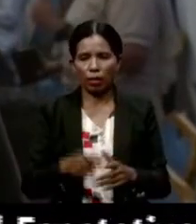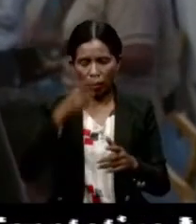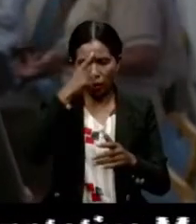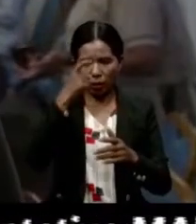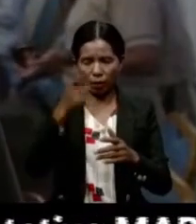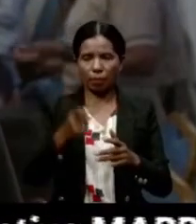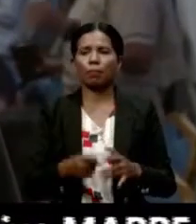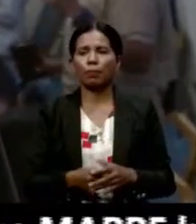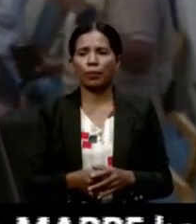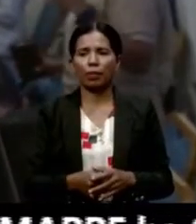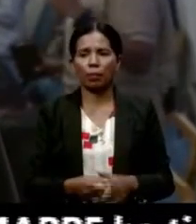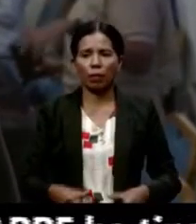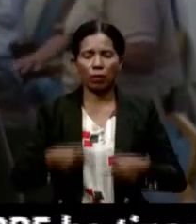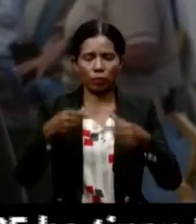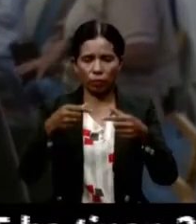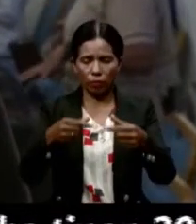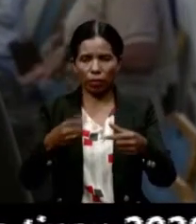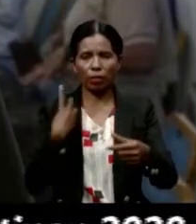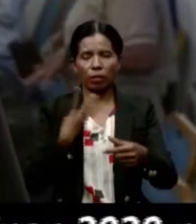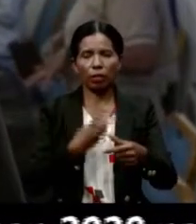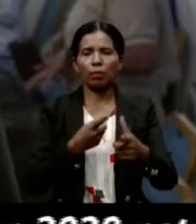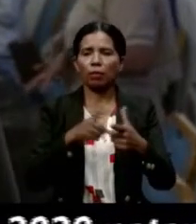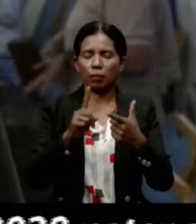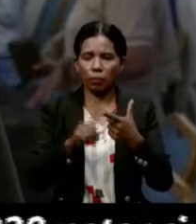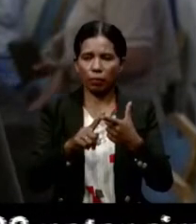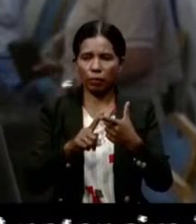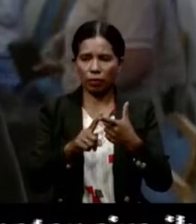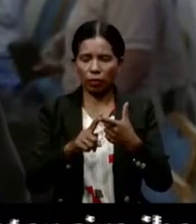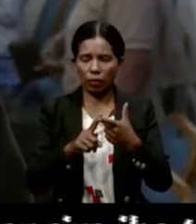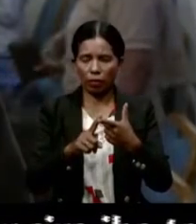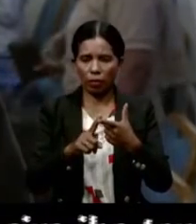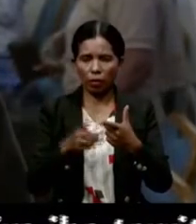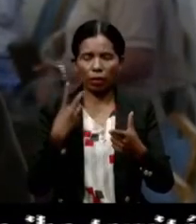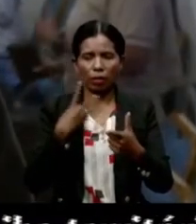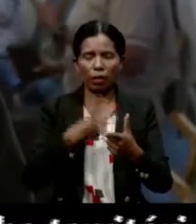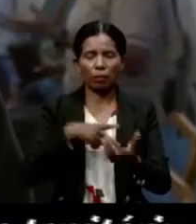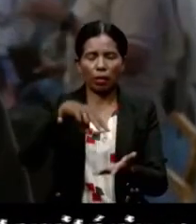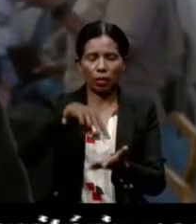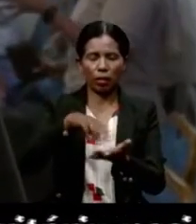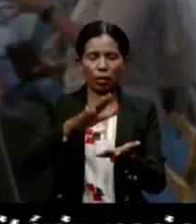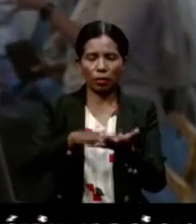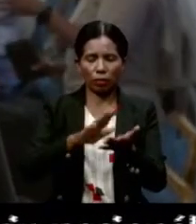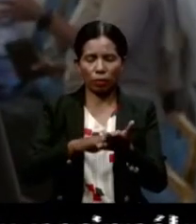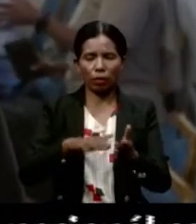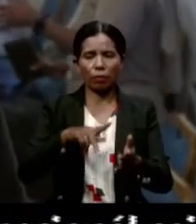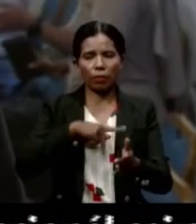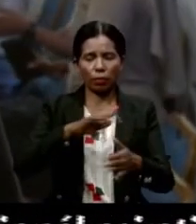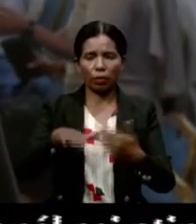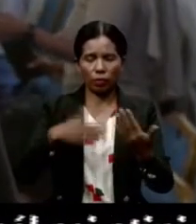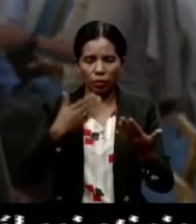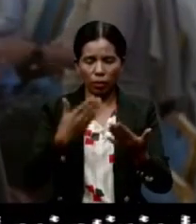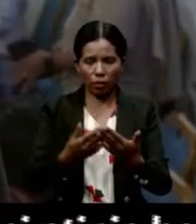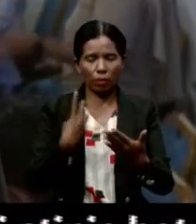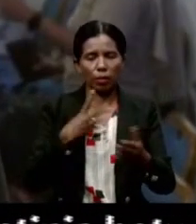né foi Macfo e a mim depois fundadores de Beari escola privada Cerné a muito com magnífico